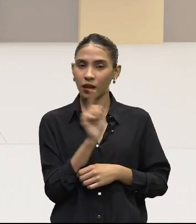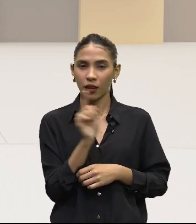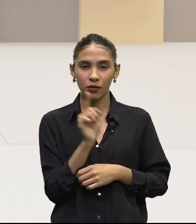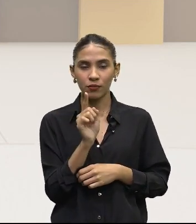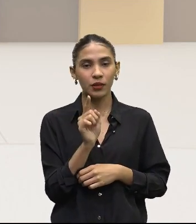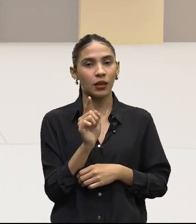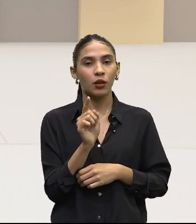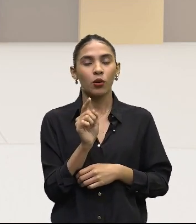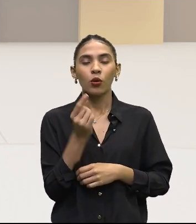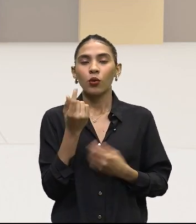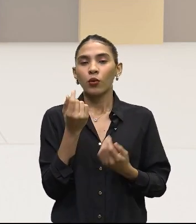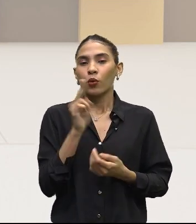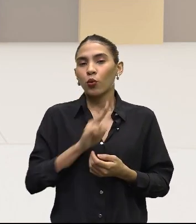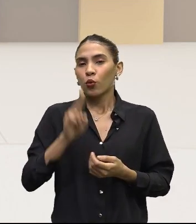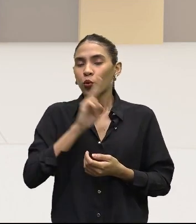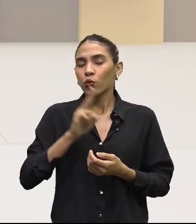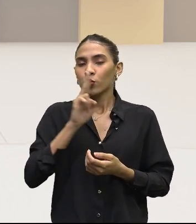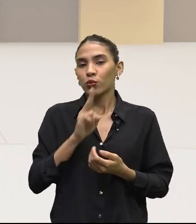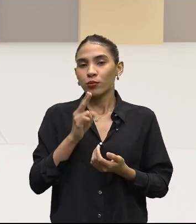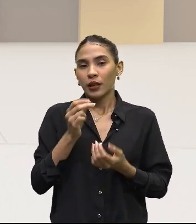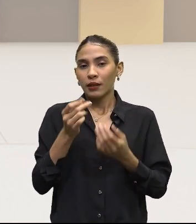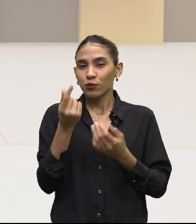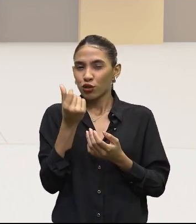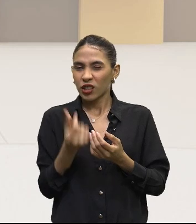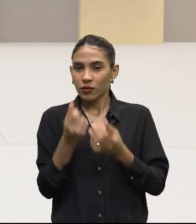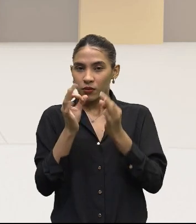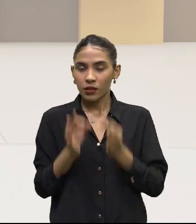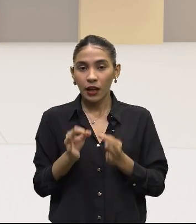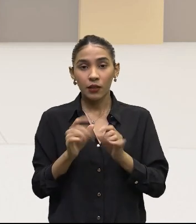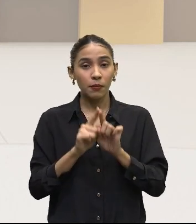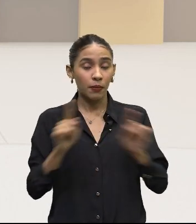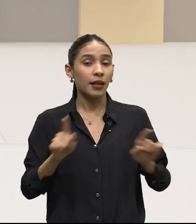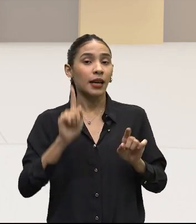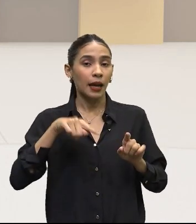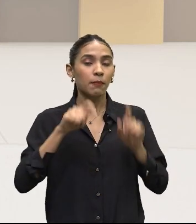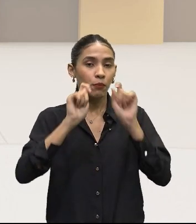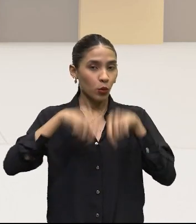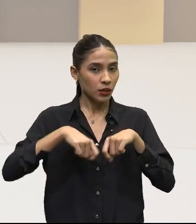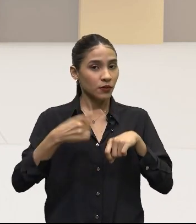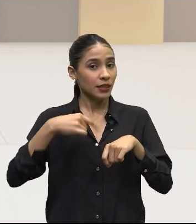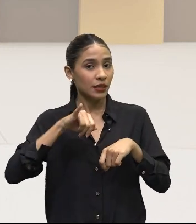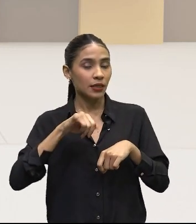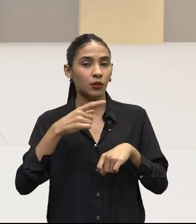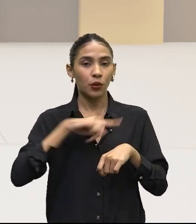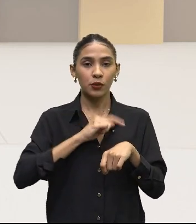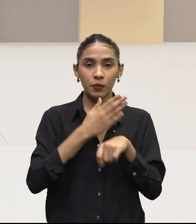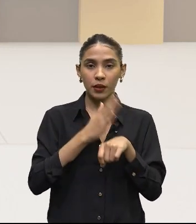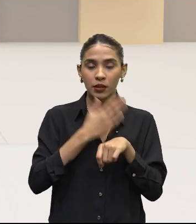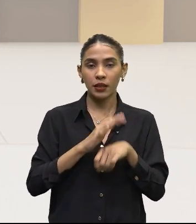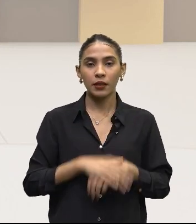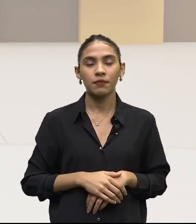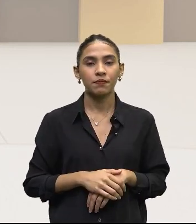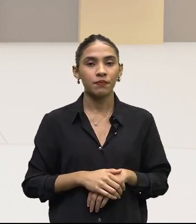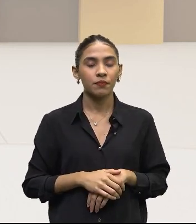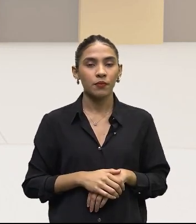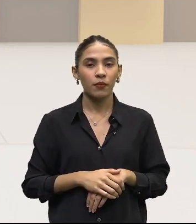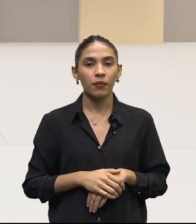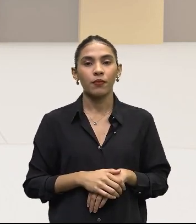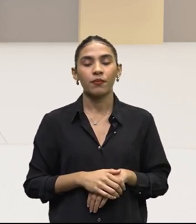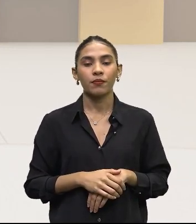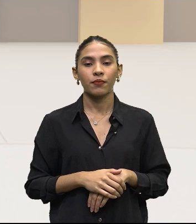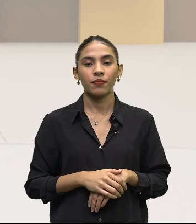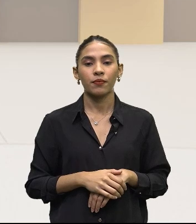consumo consciente, mas é possível se a gente adotar essas práticas. O que pode dificultar? Vamos ver aqui